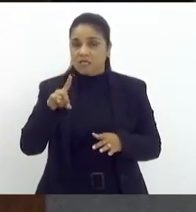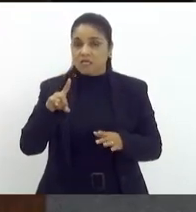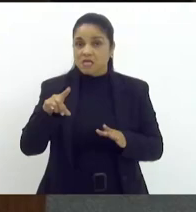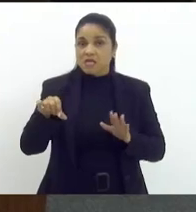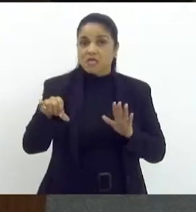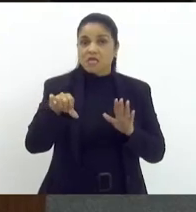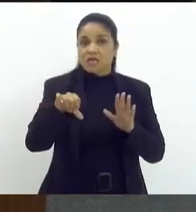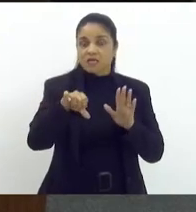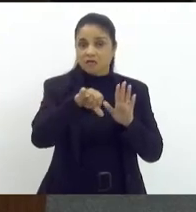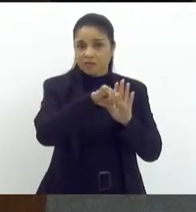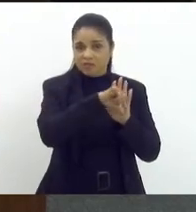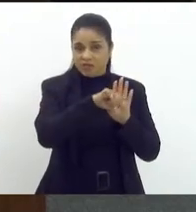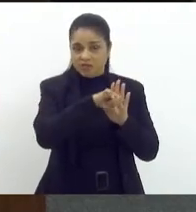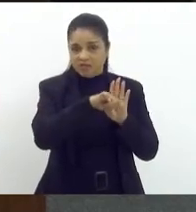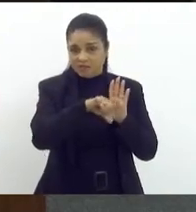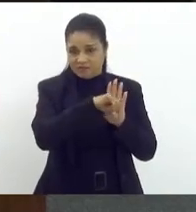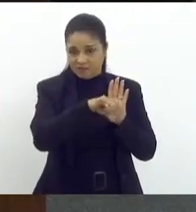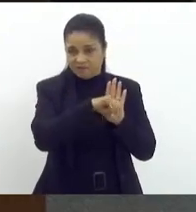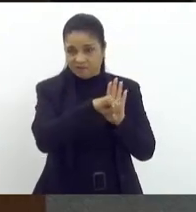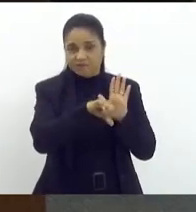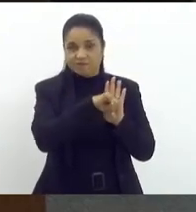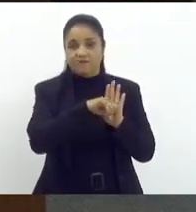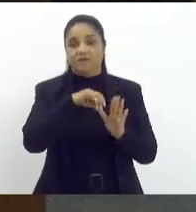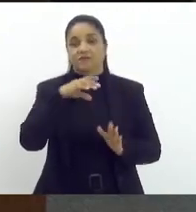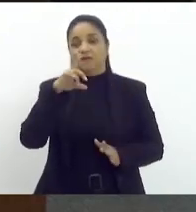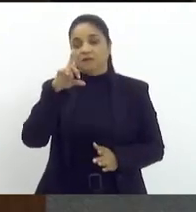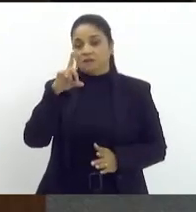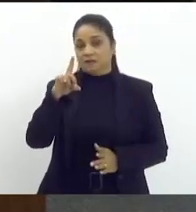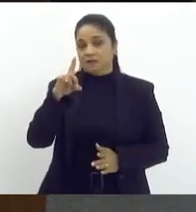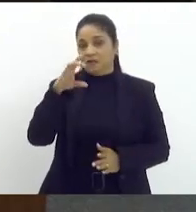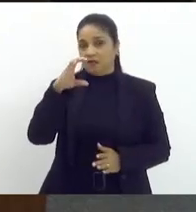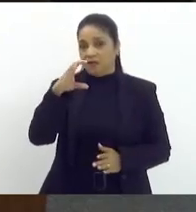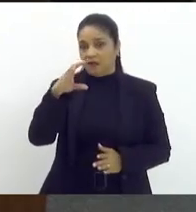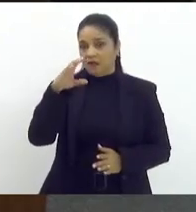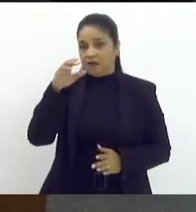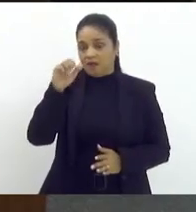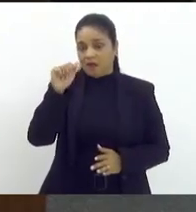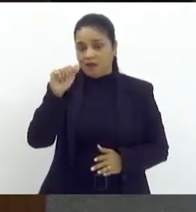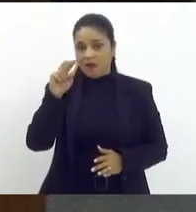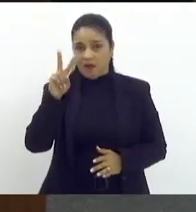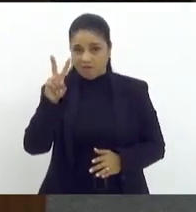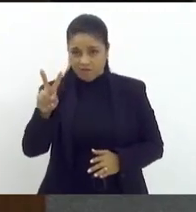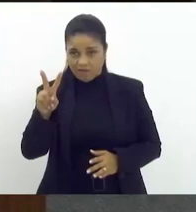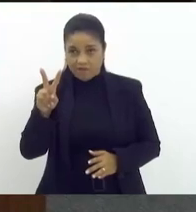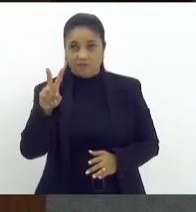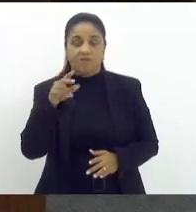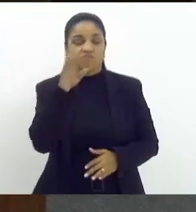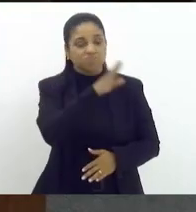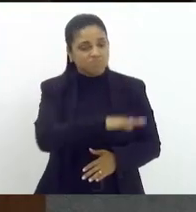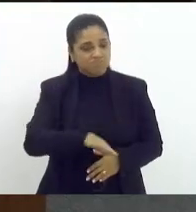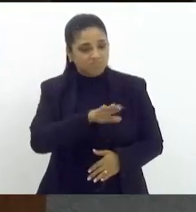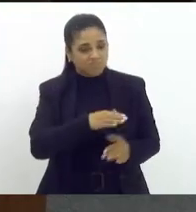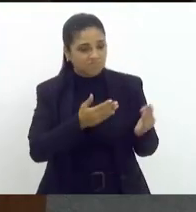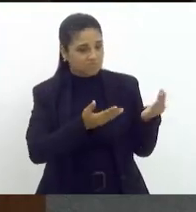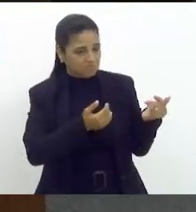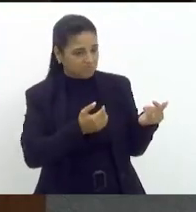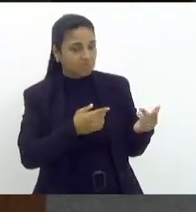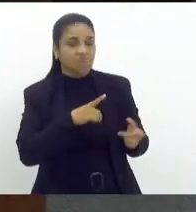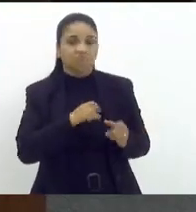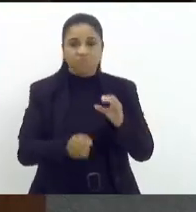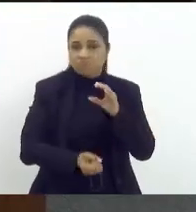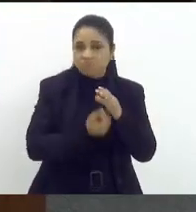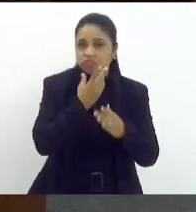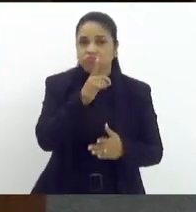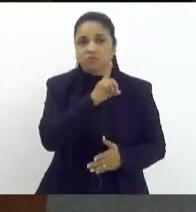crianças e adolescentes então é mais que fundamental que Niterói receba uma delegacia como essa mas que a gente possa